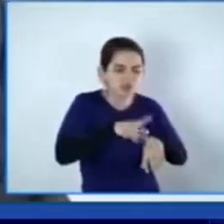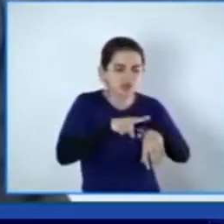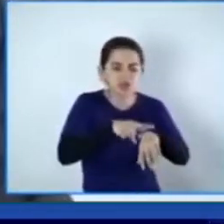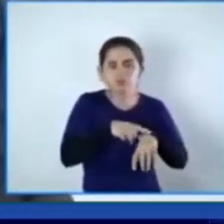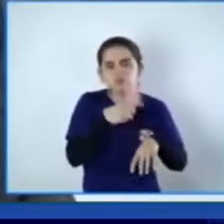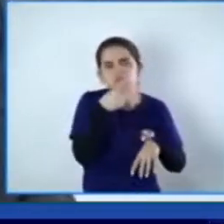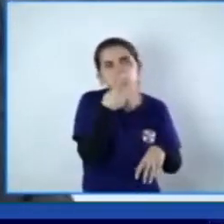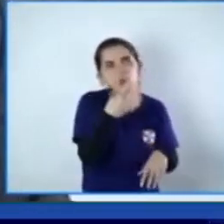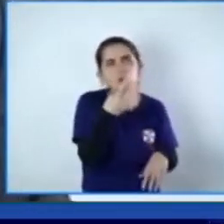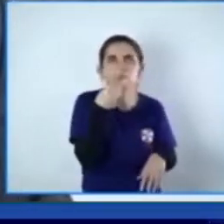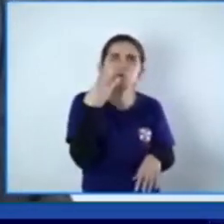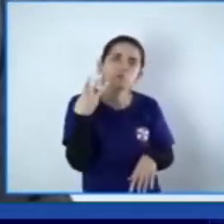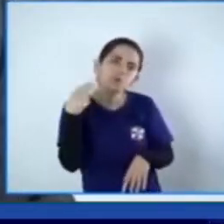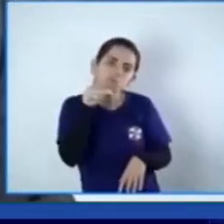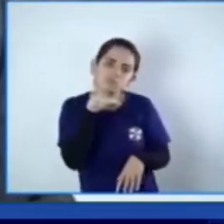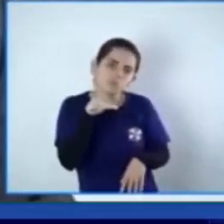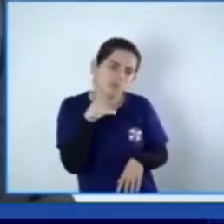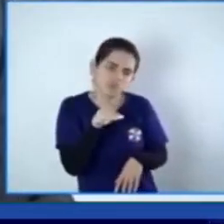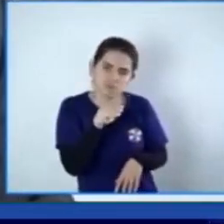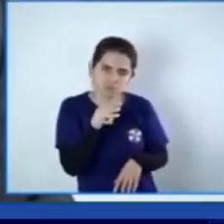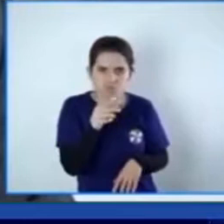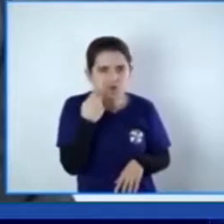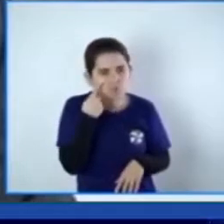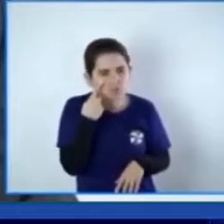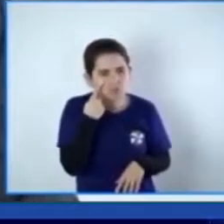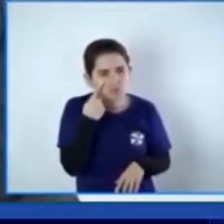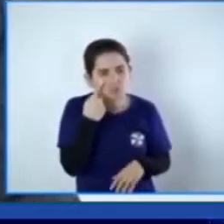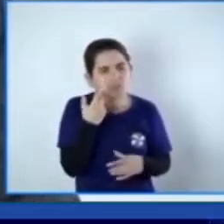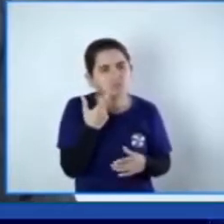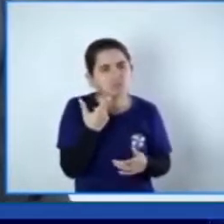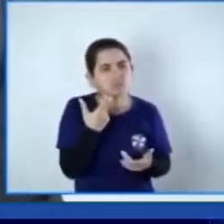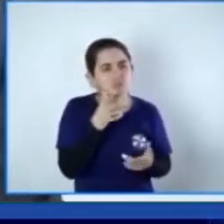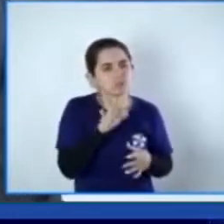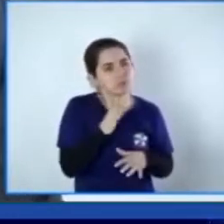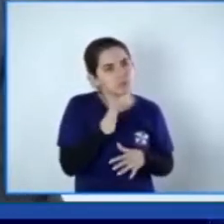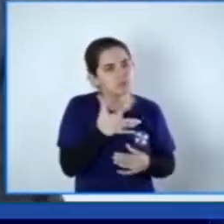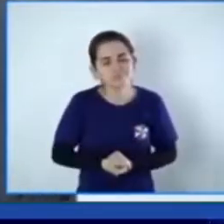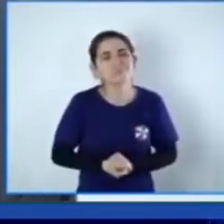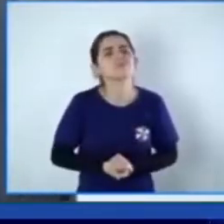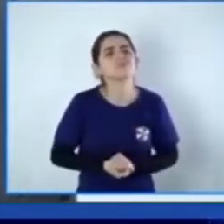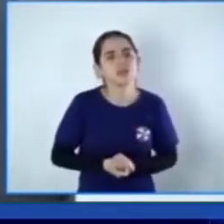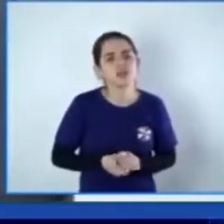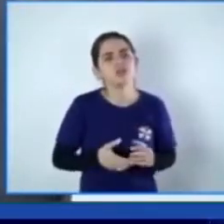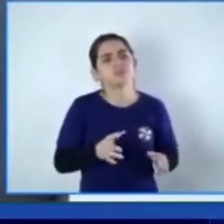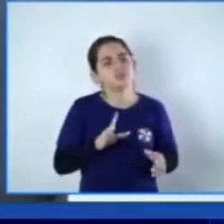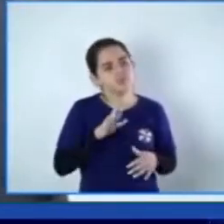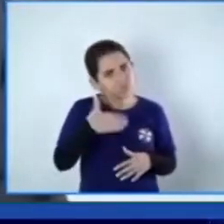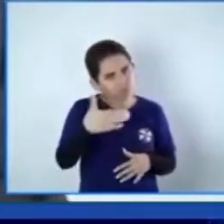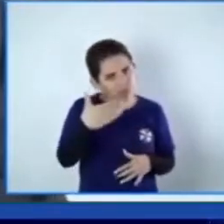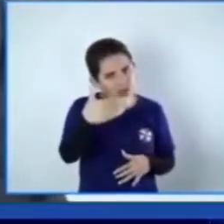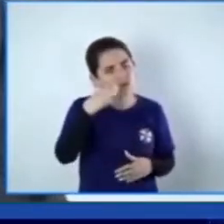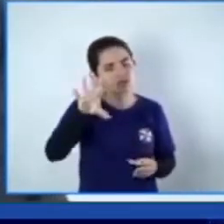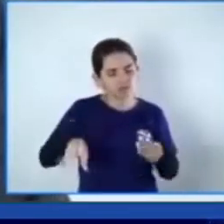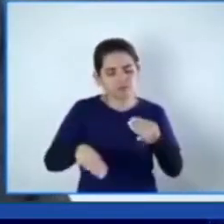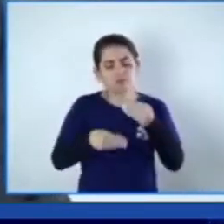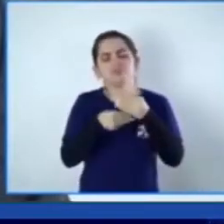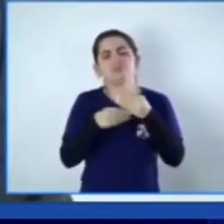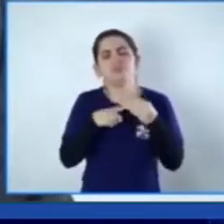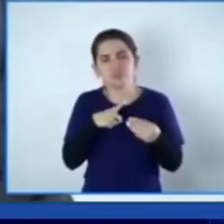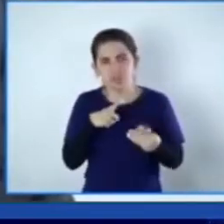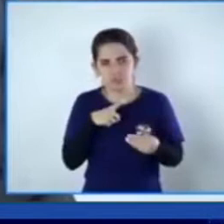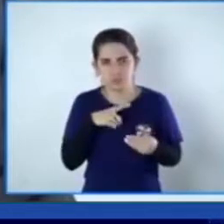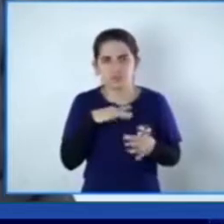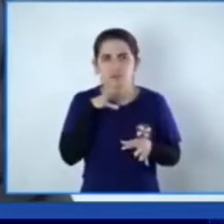ser uma aplicação via retal, que é uma aplicação tranquilíssima. E aí a pessoa tem que fazer durante